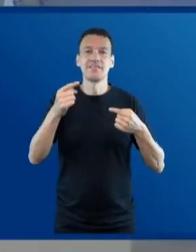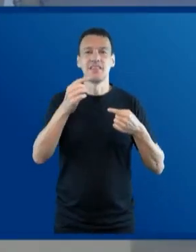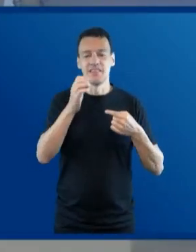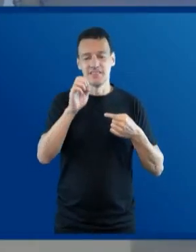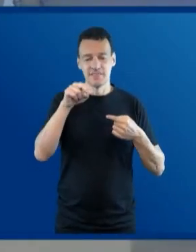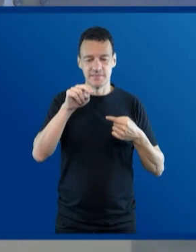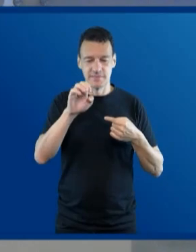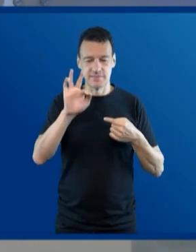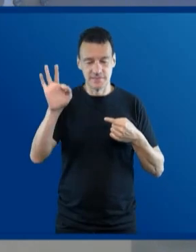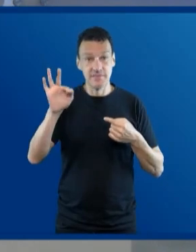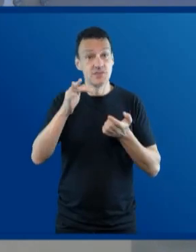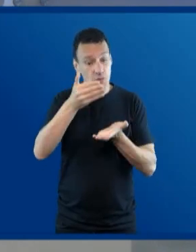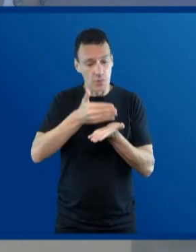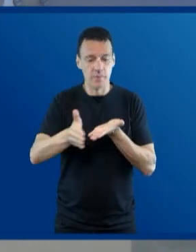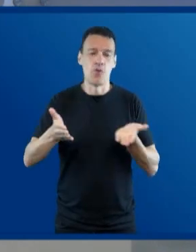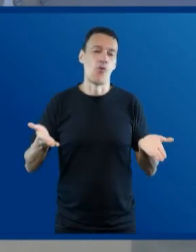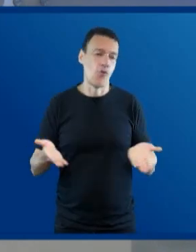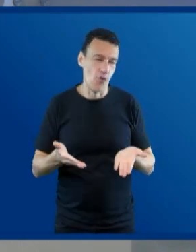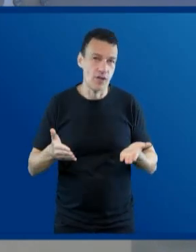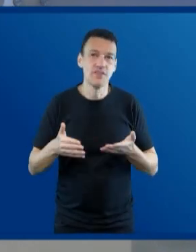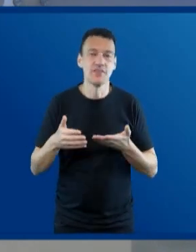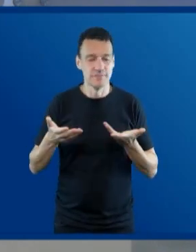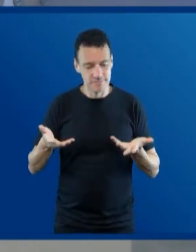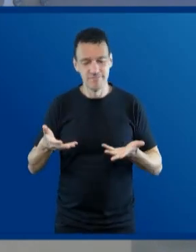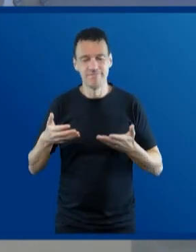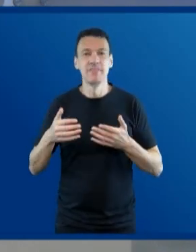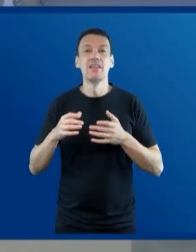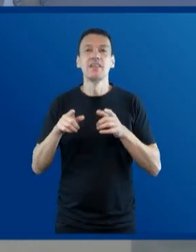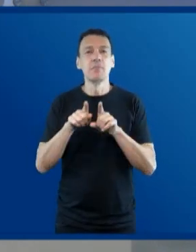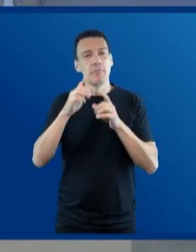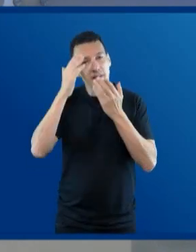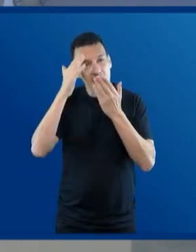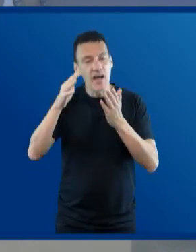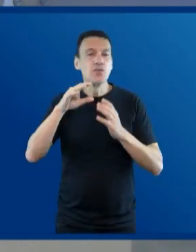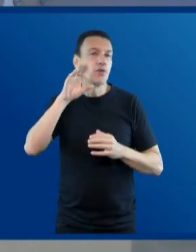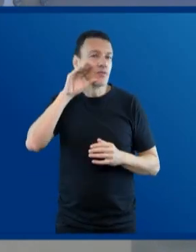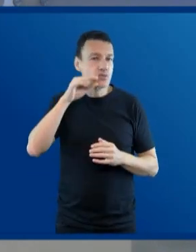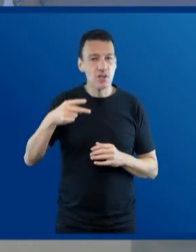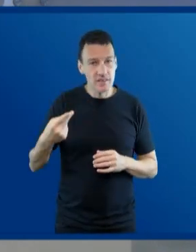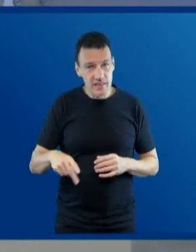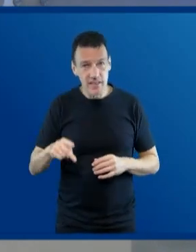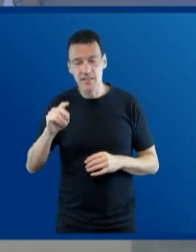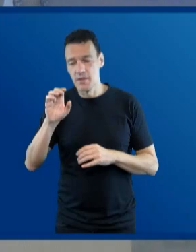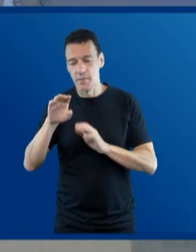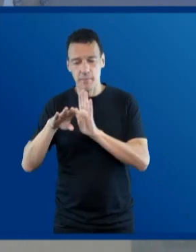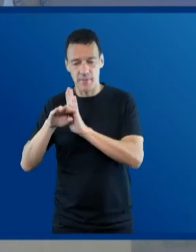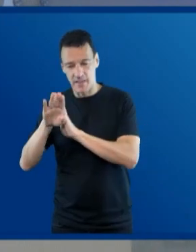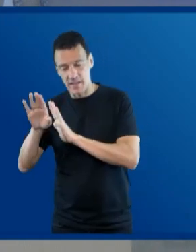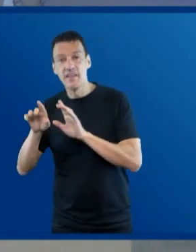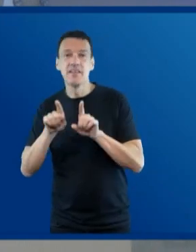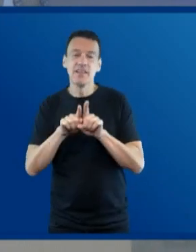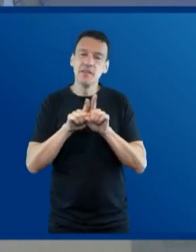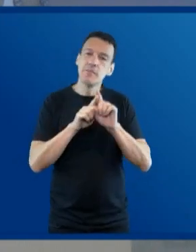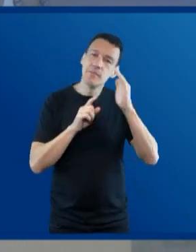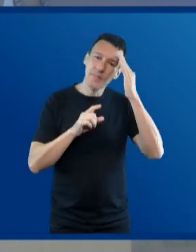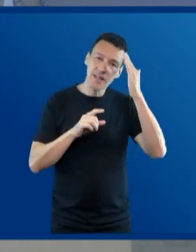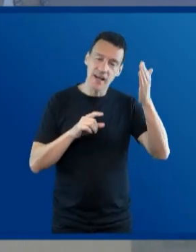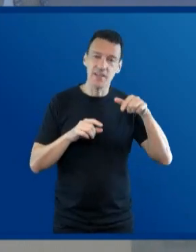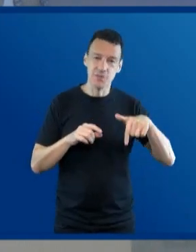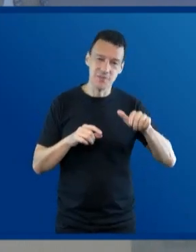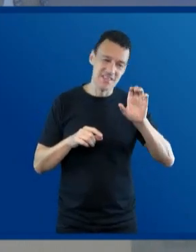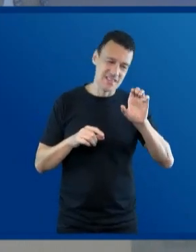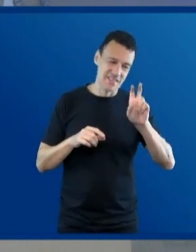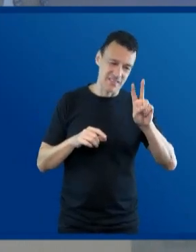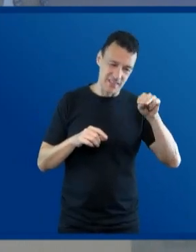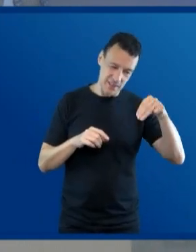muito obrigada aos colaboradores da B3 e também os colaboradores da CVM que colocaram essa campanha de pé. E